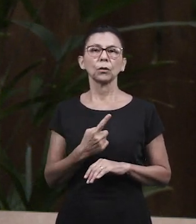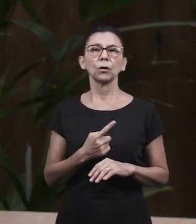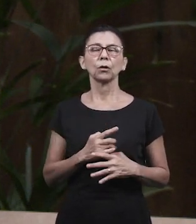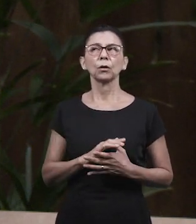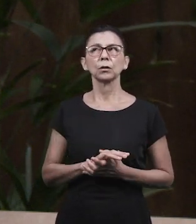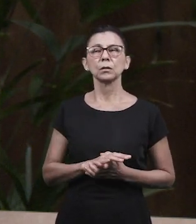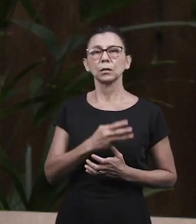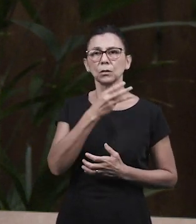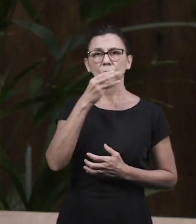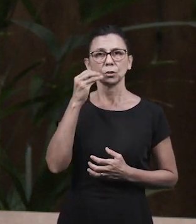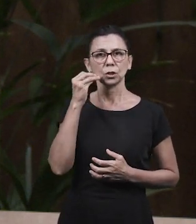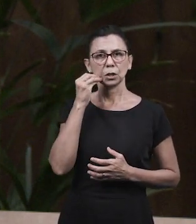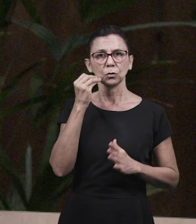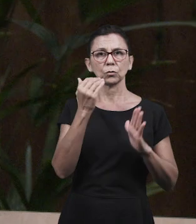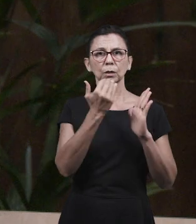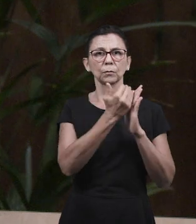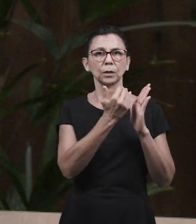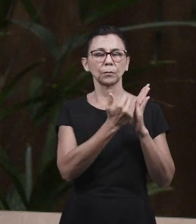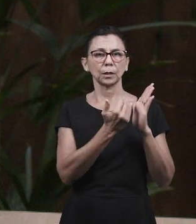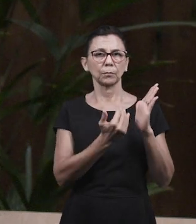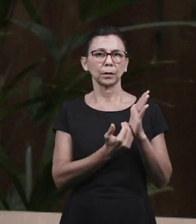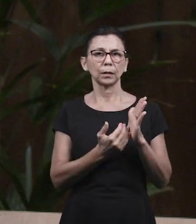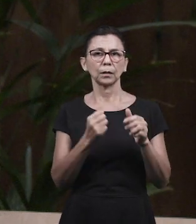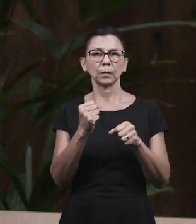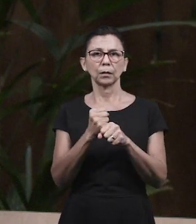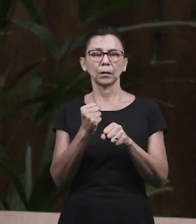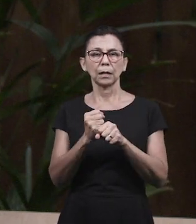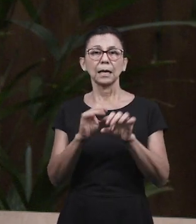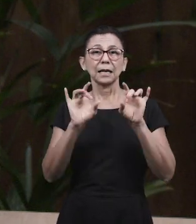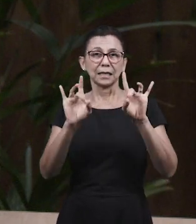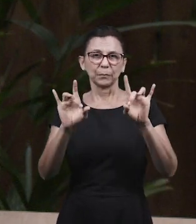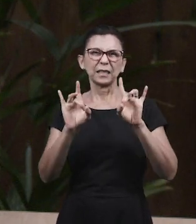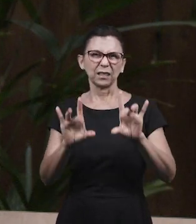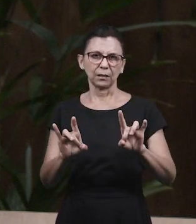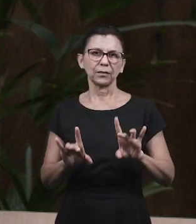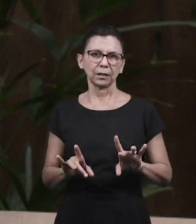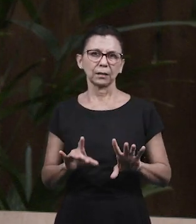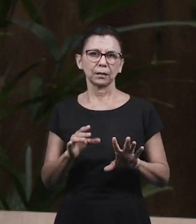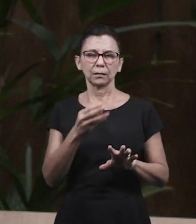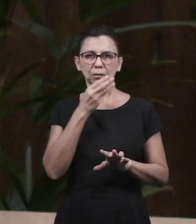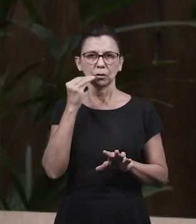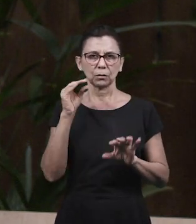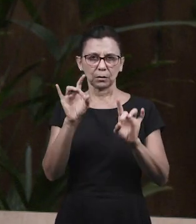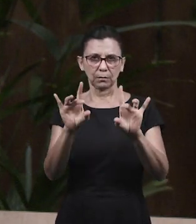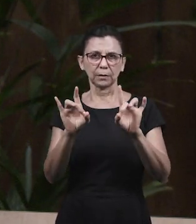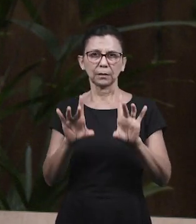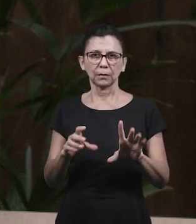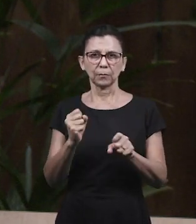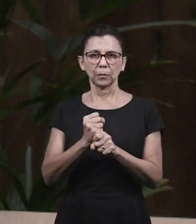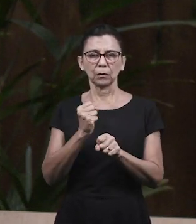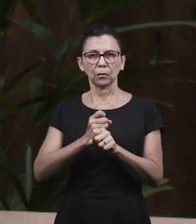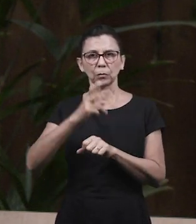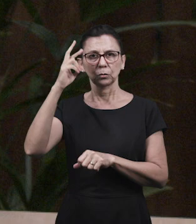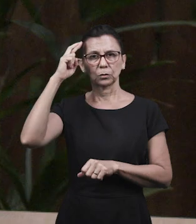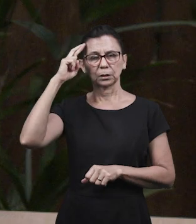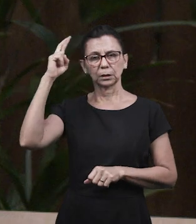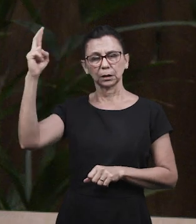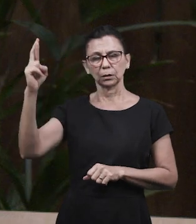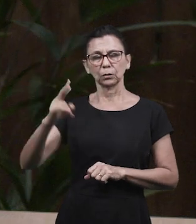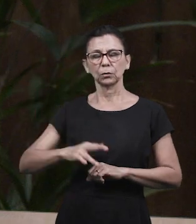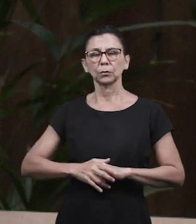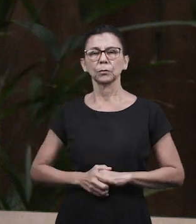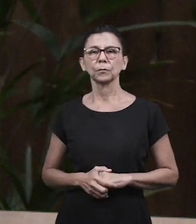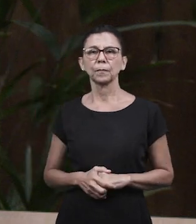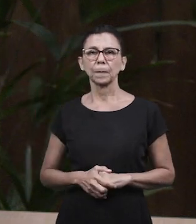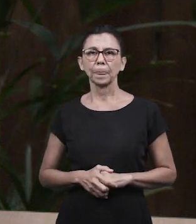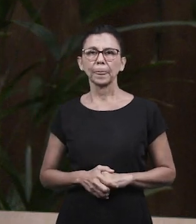que o Senhor revelou para a obra, domingo de manhã. Nós temos um jejum muito especial pela